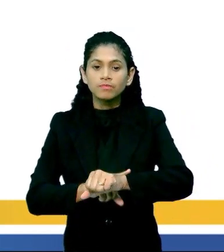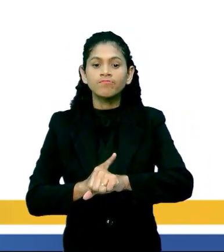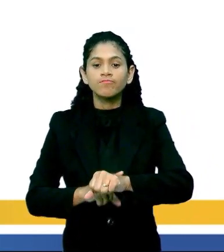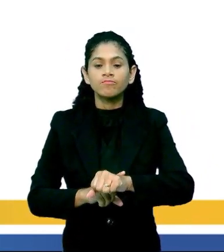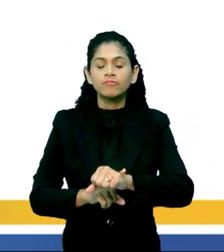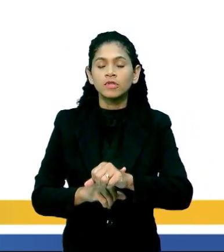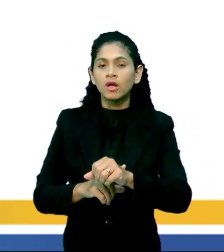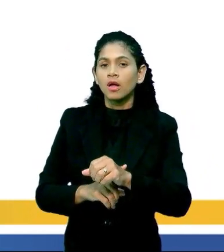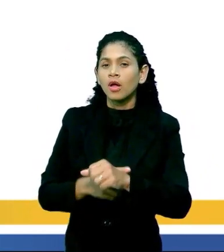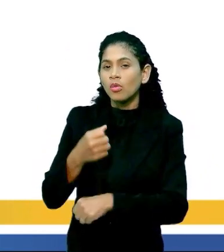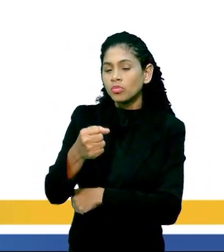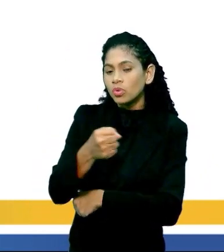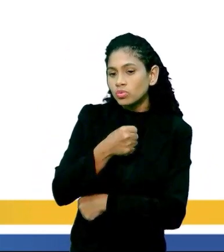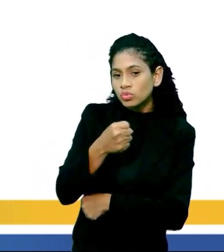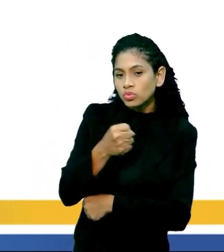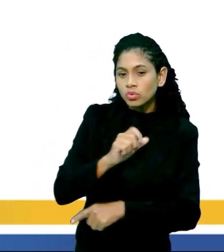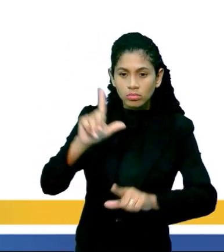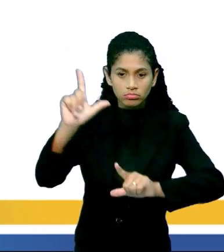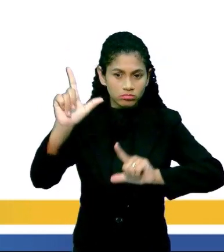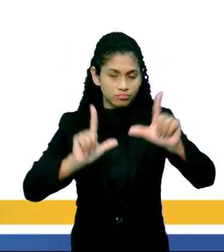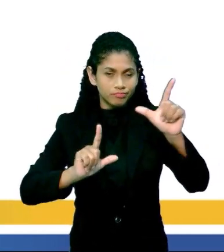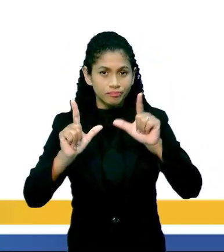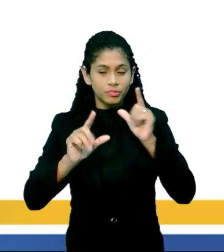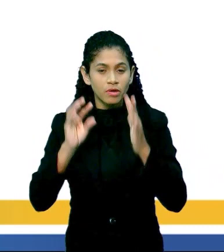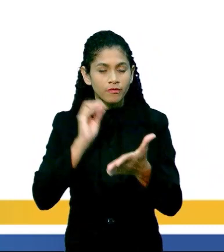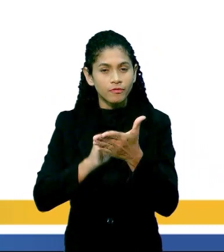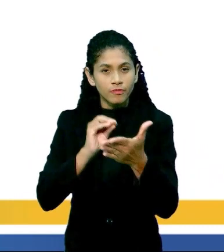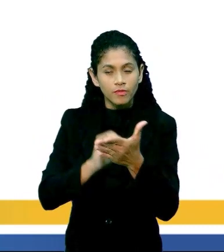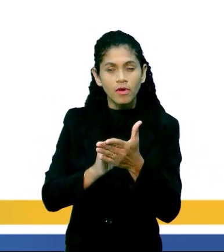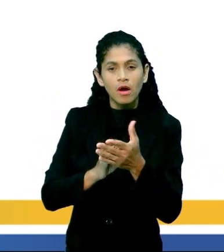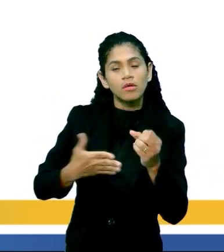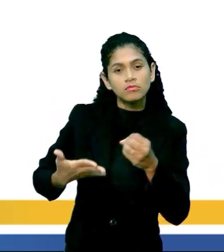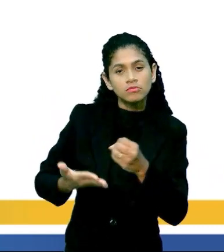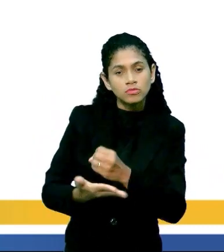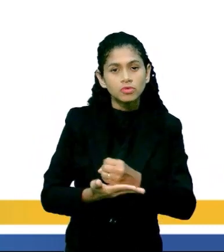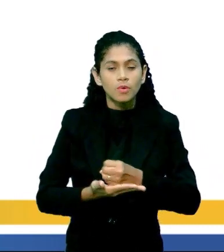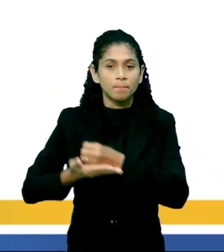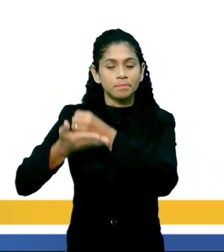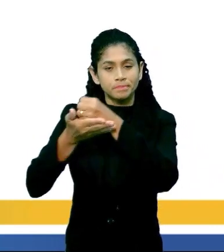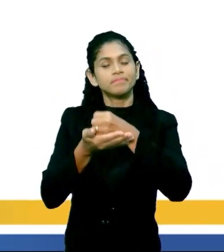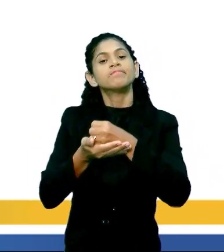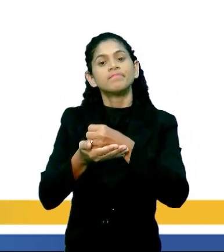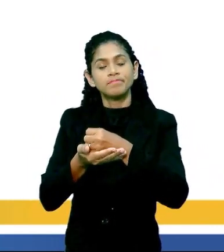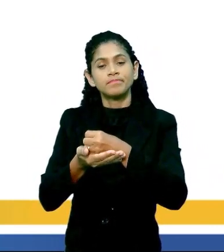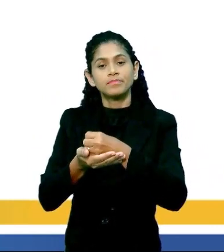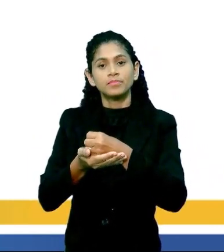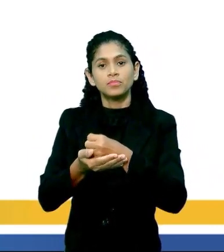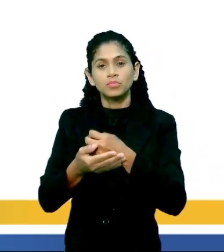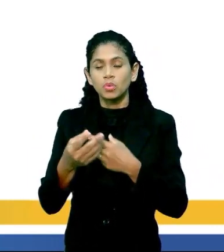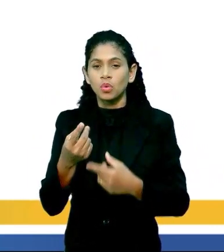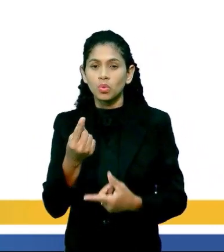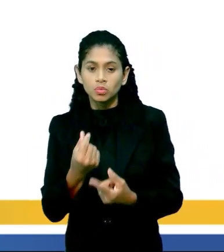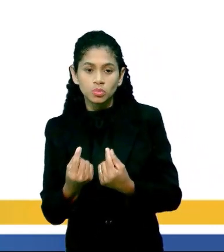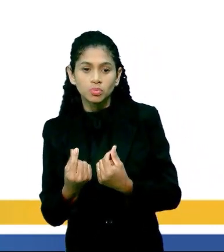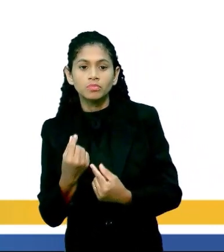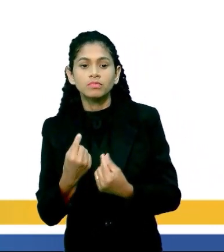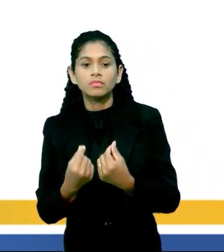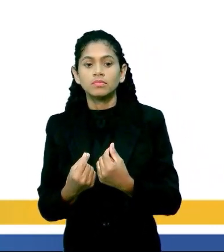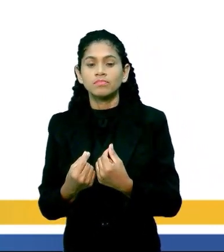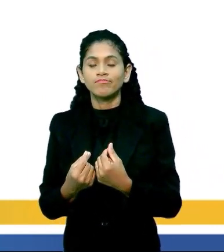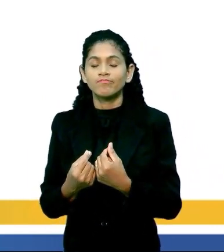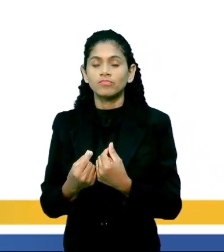de literatura, e da falta de apoio econômico, o cordel continua vivo no interior e